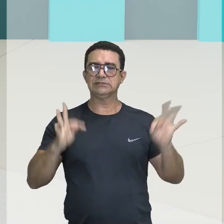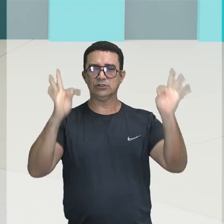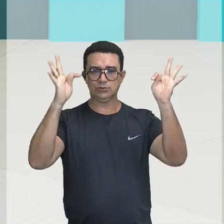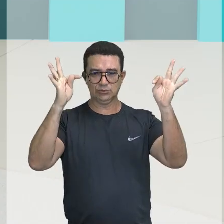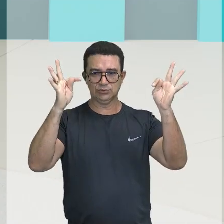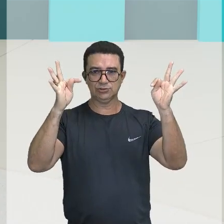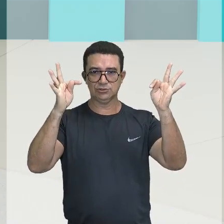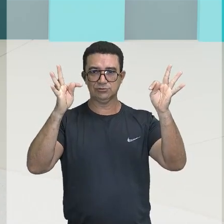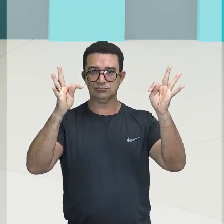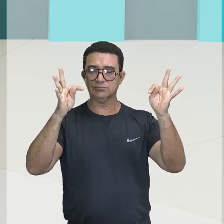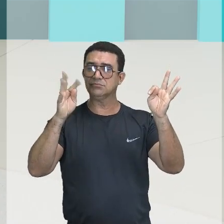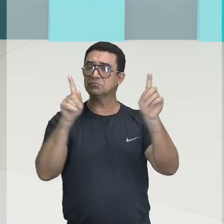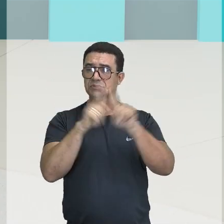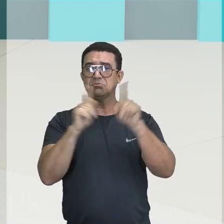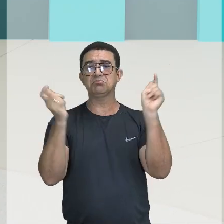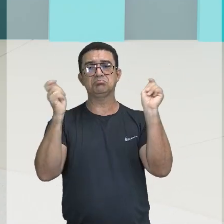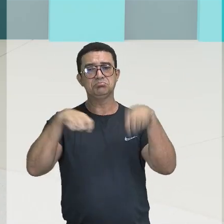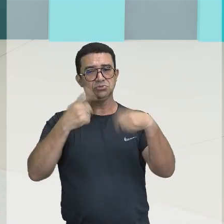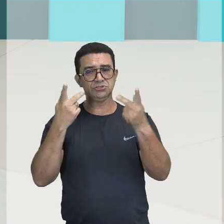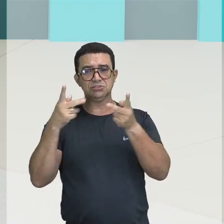fazer visitas